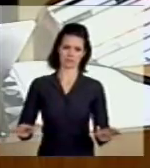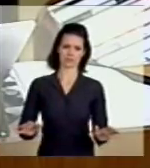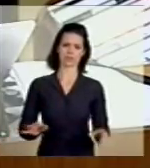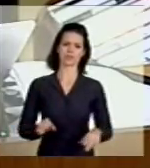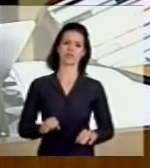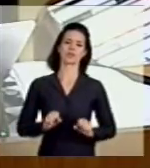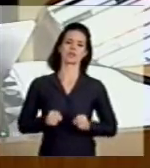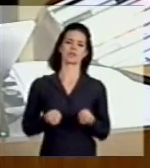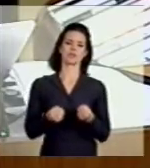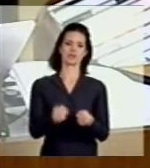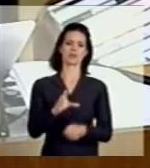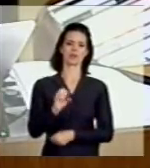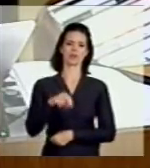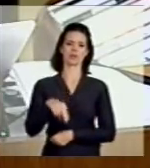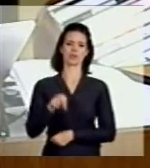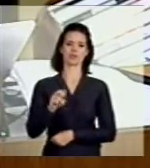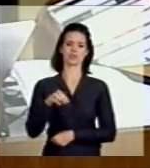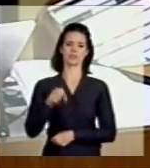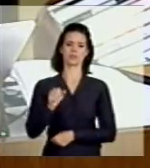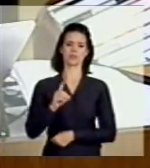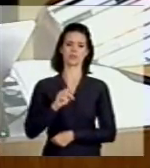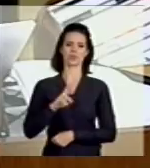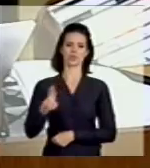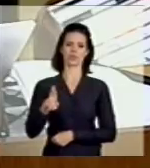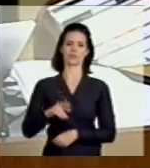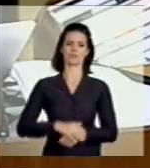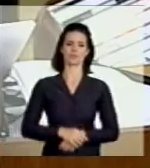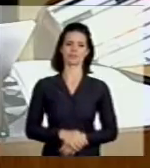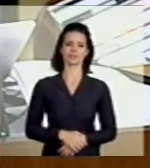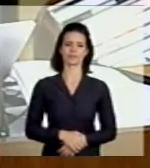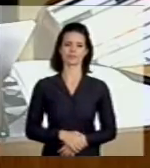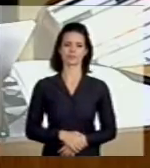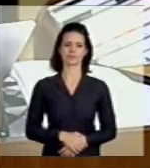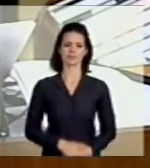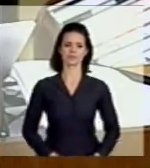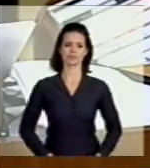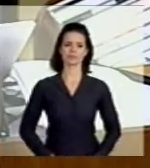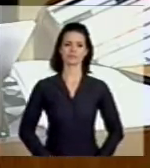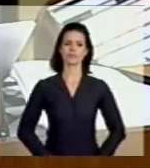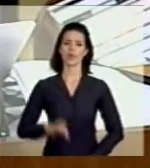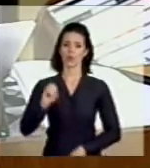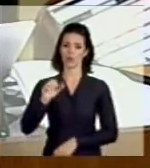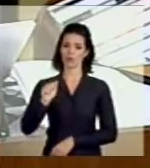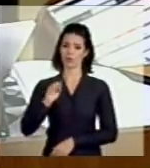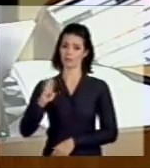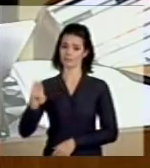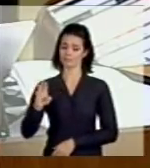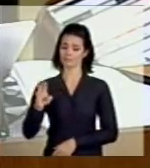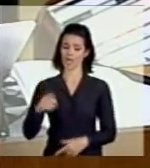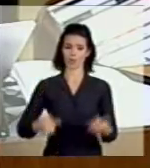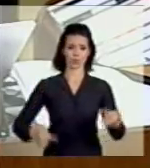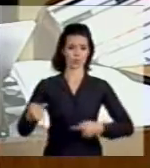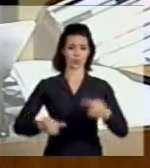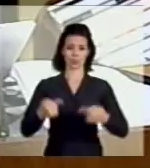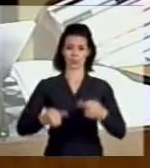que moveu e acompanhou a ação coletiva na fase de conhecimento. O Conselho da Ordem dos Advogados afirma que tais disposições não